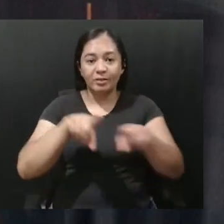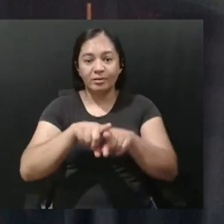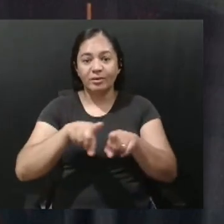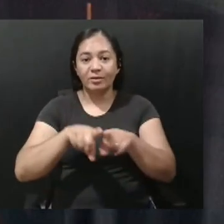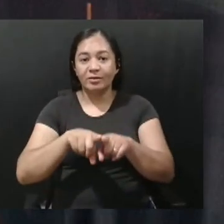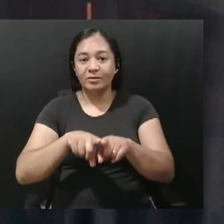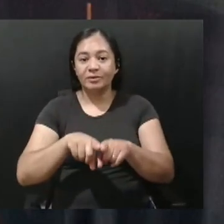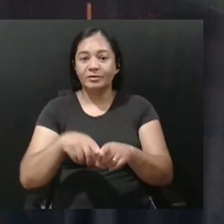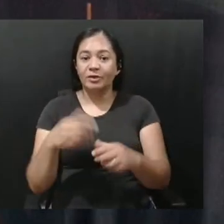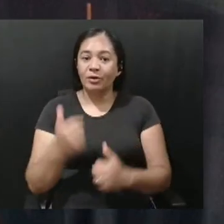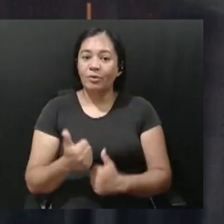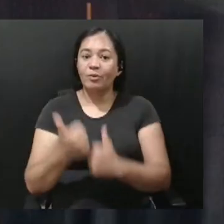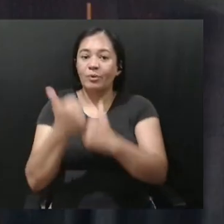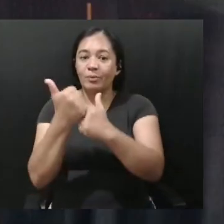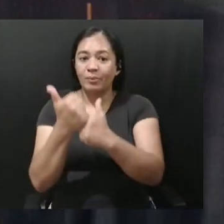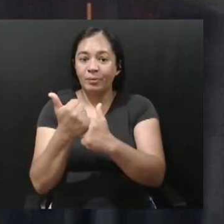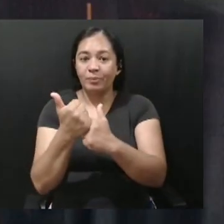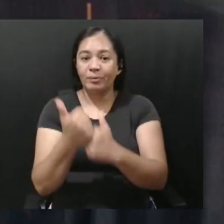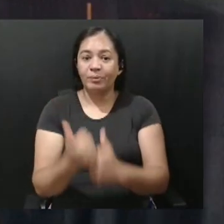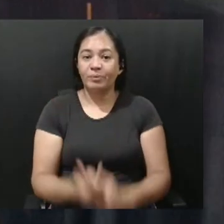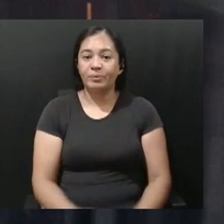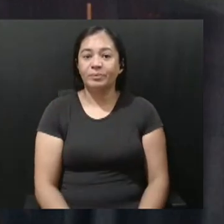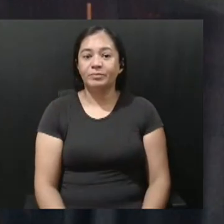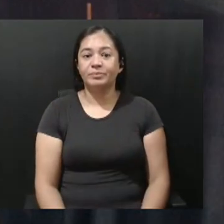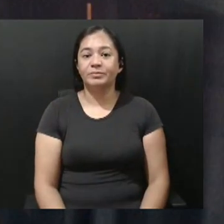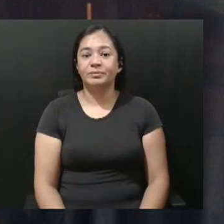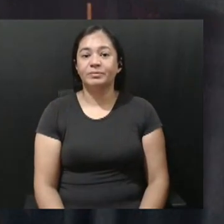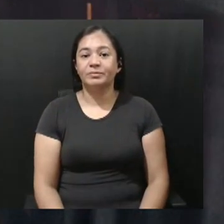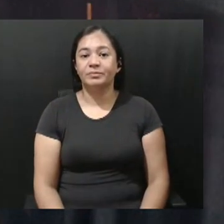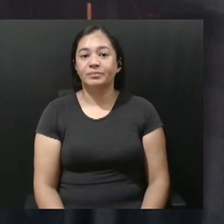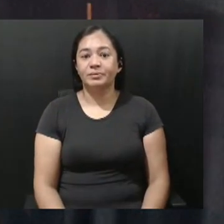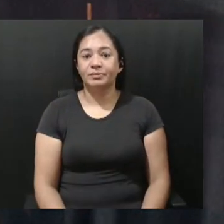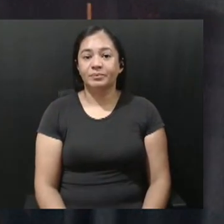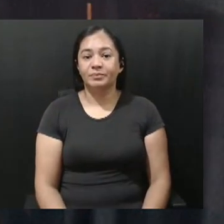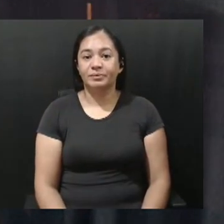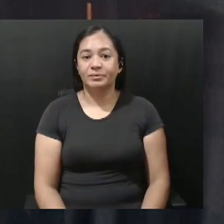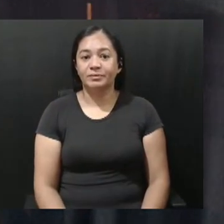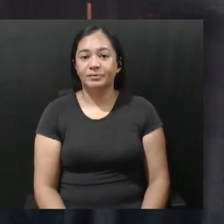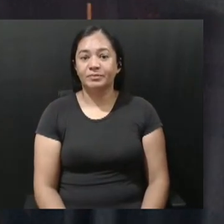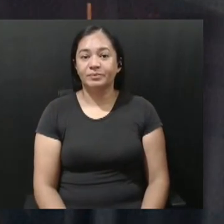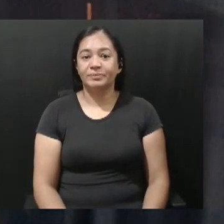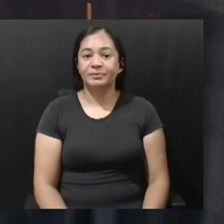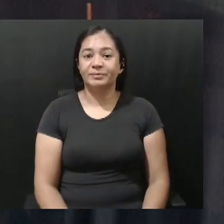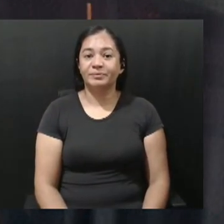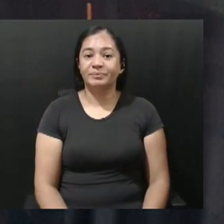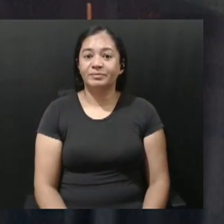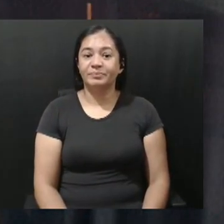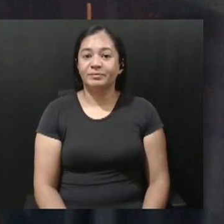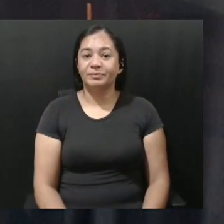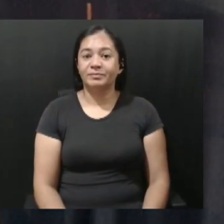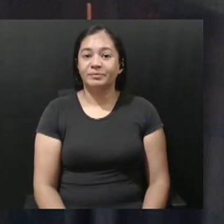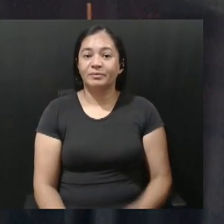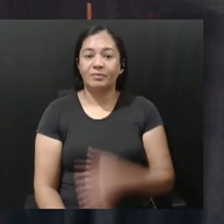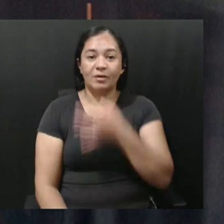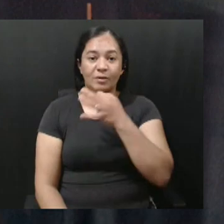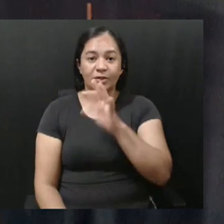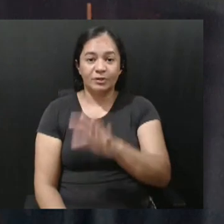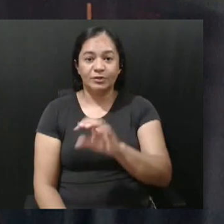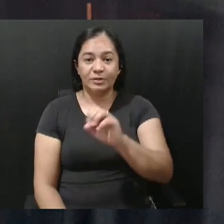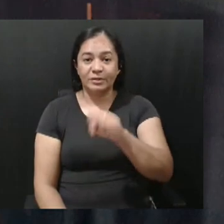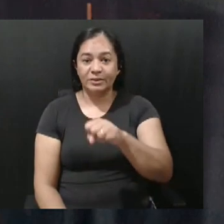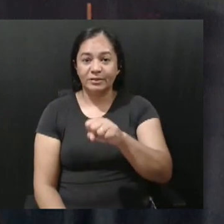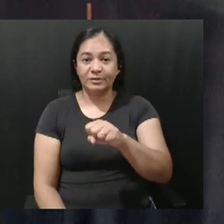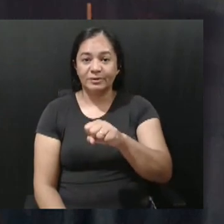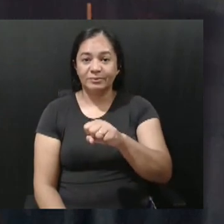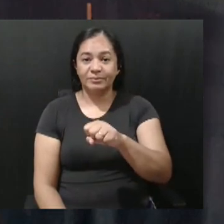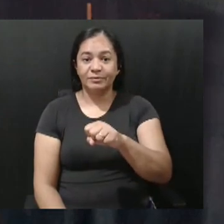né, dar um suporte para as pessoas queridas, né, então, eu acho que sim, né, são maneiras, assim, de